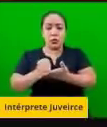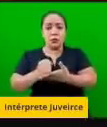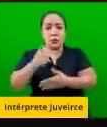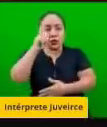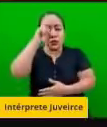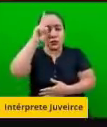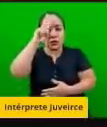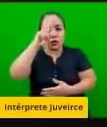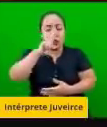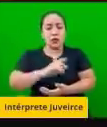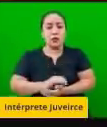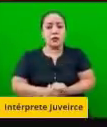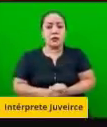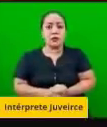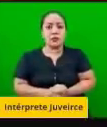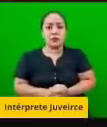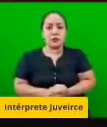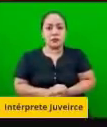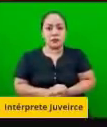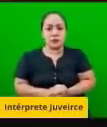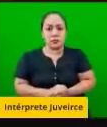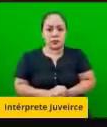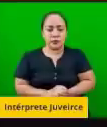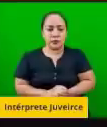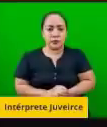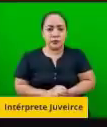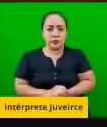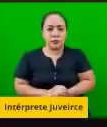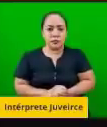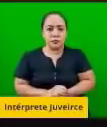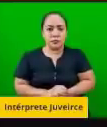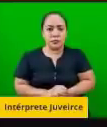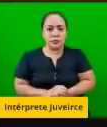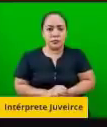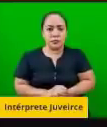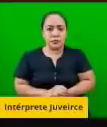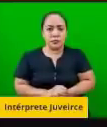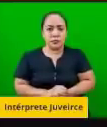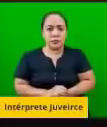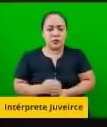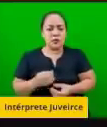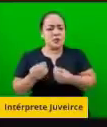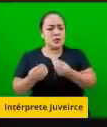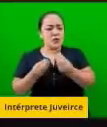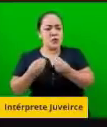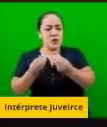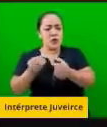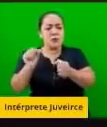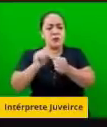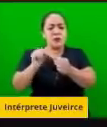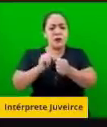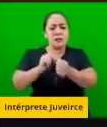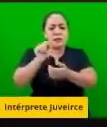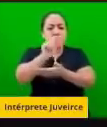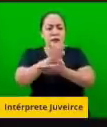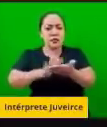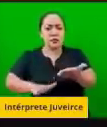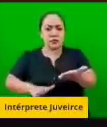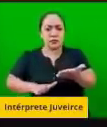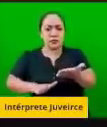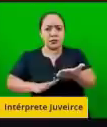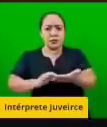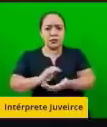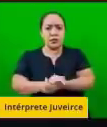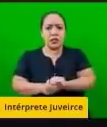informações necessárias para a resolução da atividade. Nós não podemos inserir vários acessórios